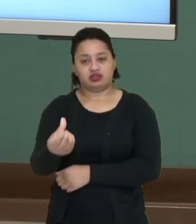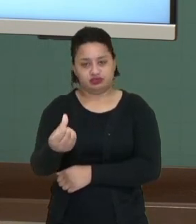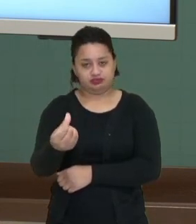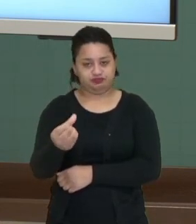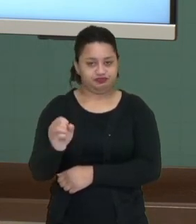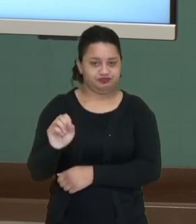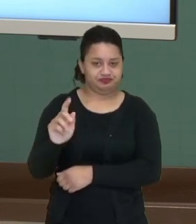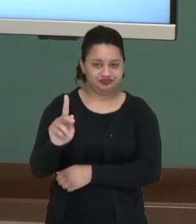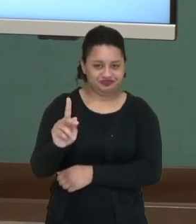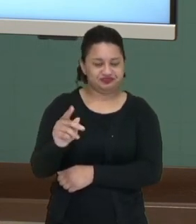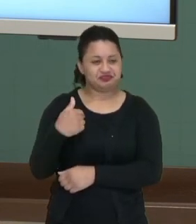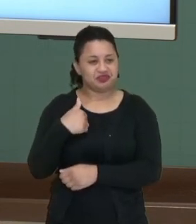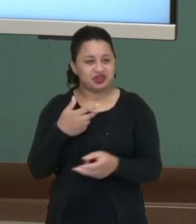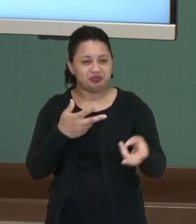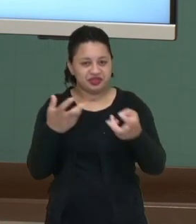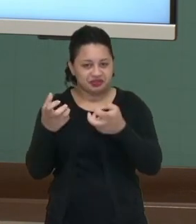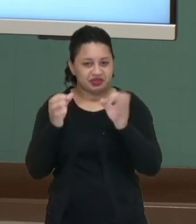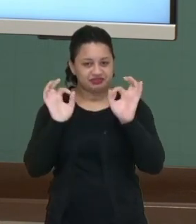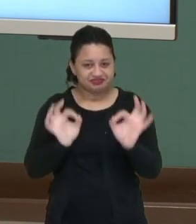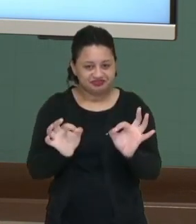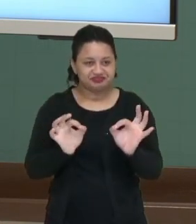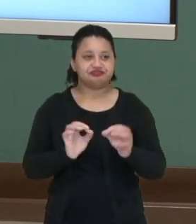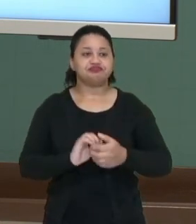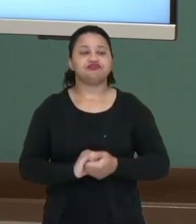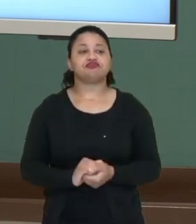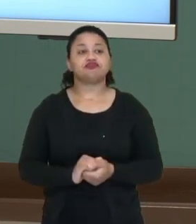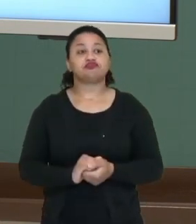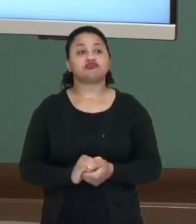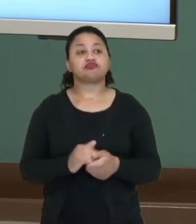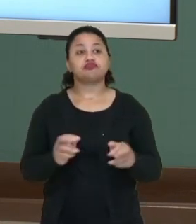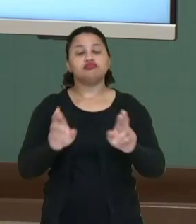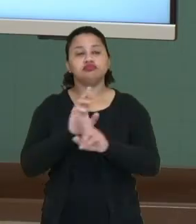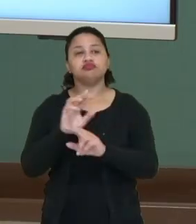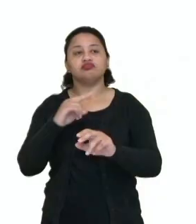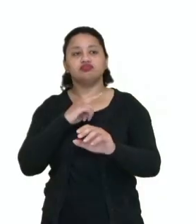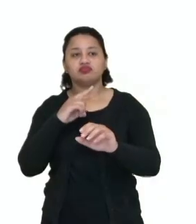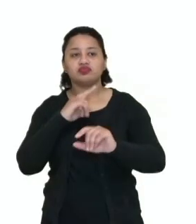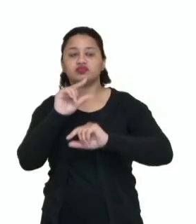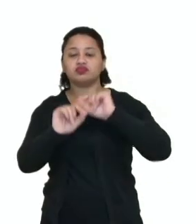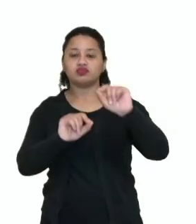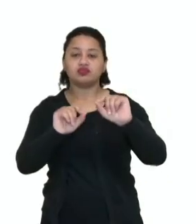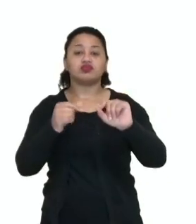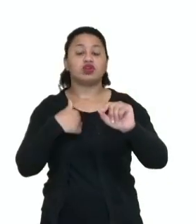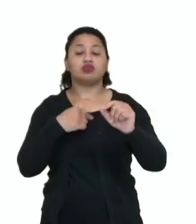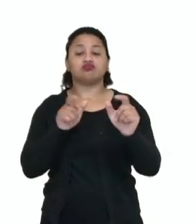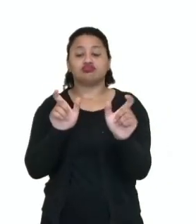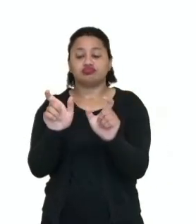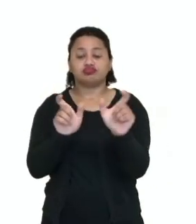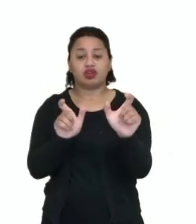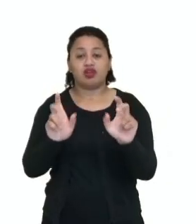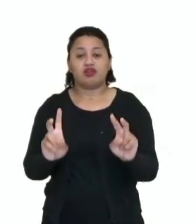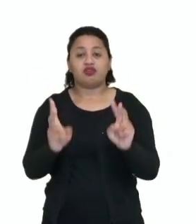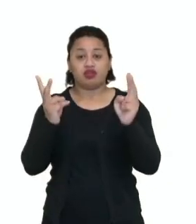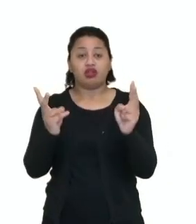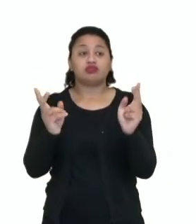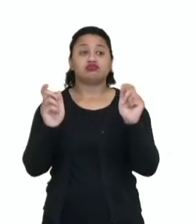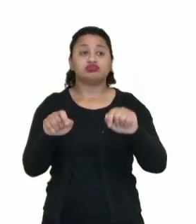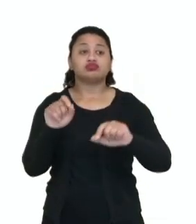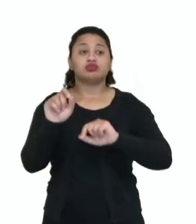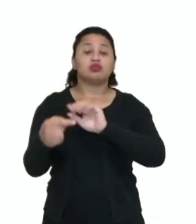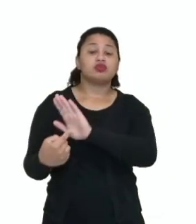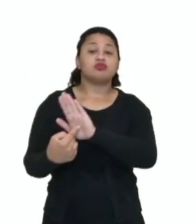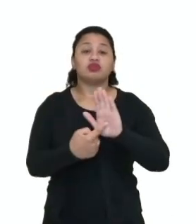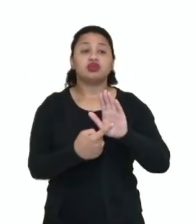248,16. Viu só como deu certo? A relação de dependência entre duas grandezas pode ser